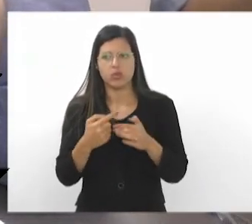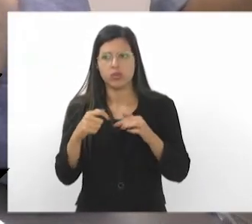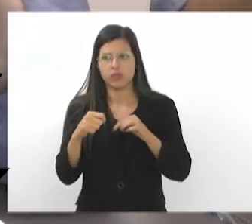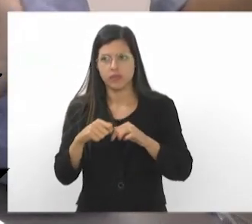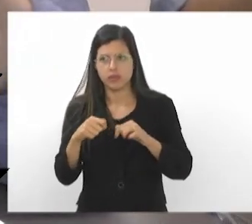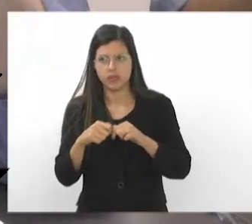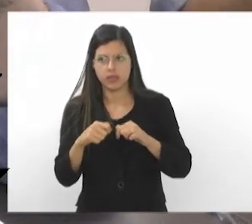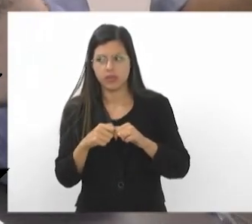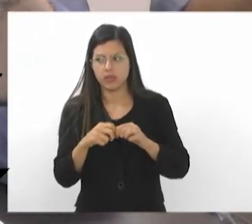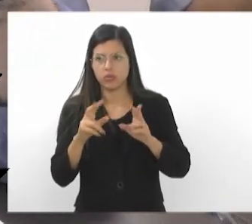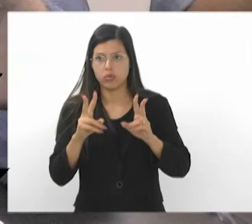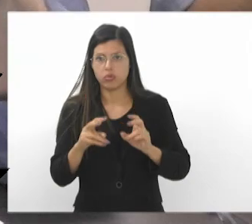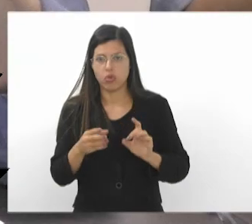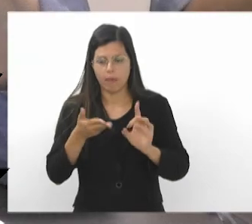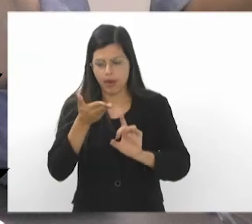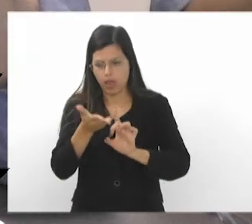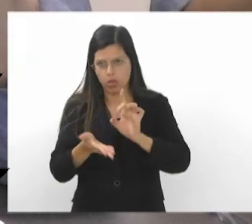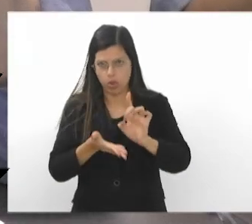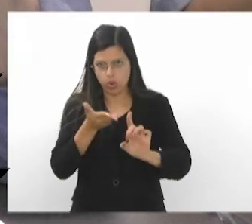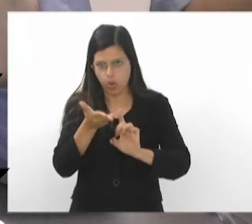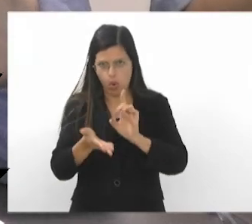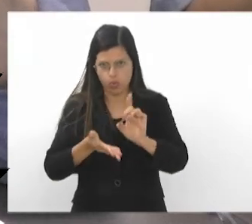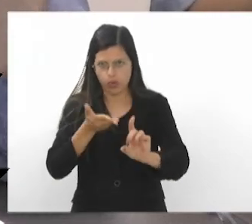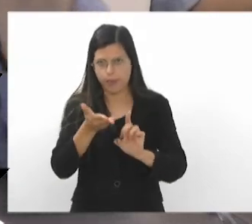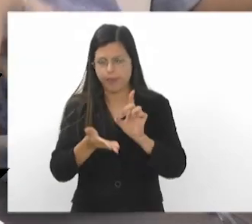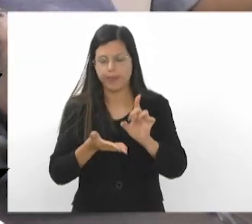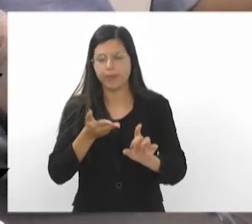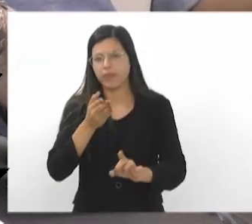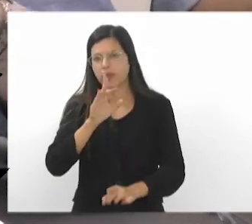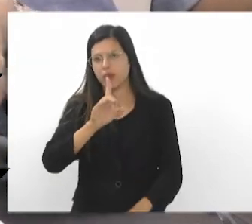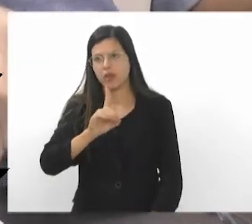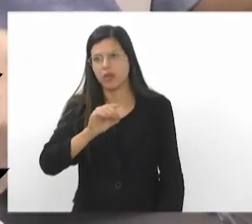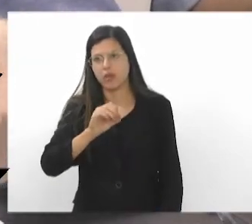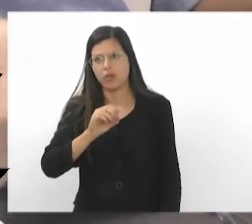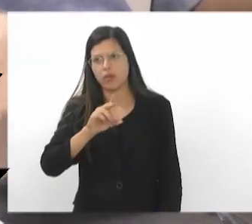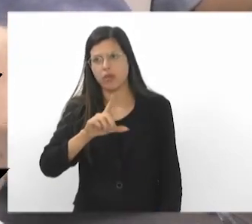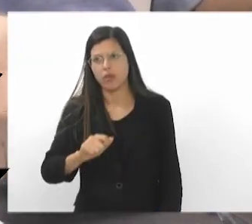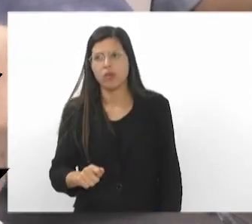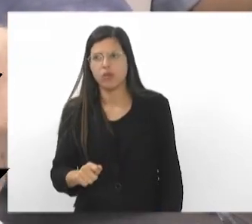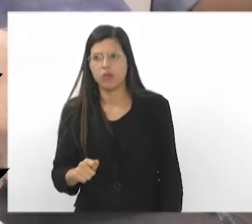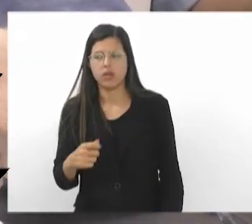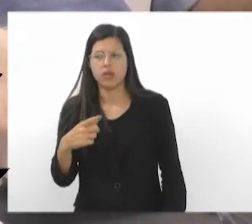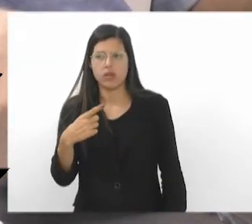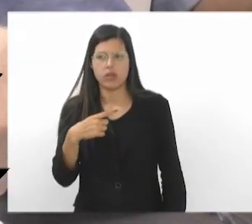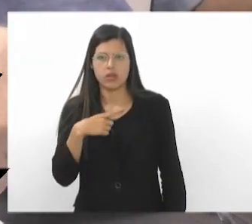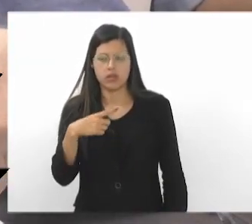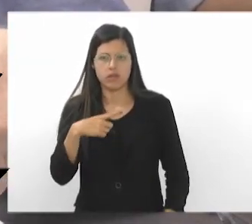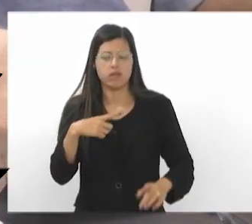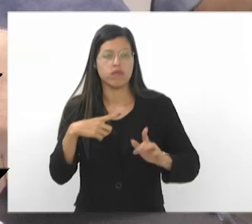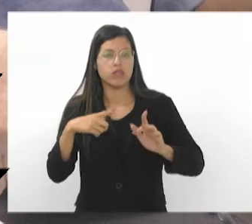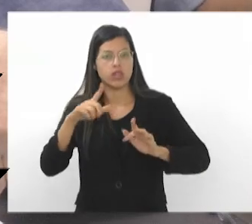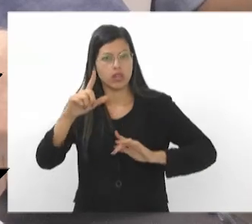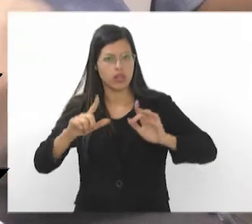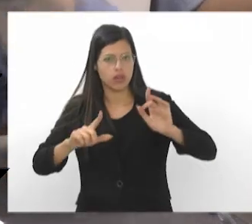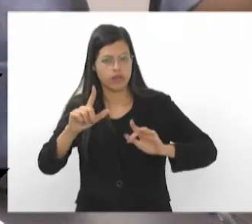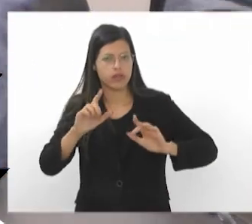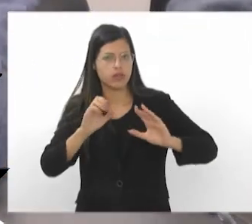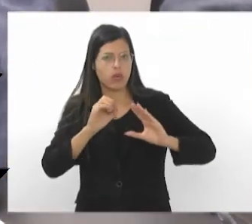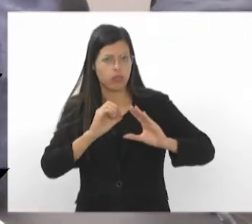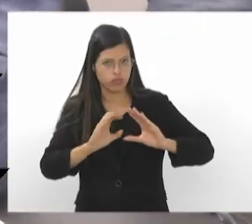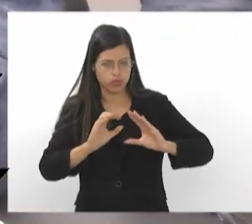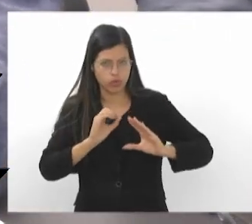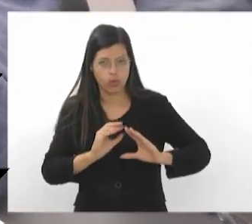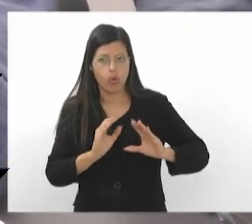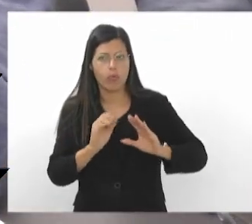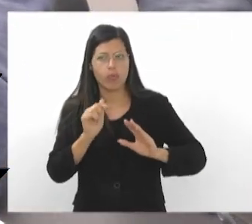questão das doulas no Hospital Leoneida Studer. Me recordo. Foi agora ao ar no RJ1, fui informado agora, essa matéria sobre isso.